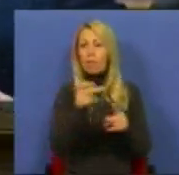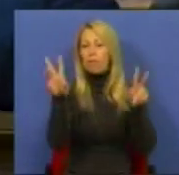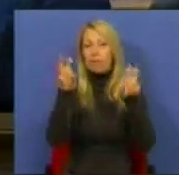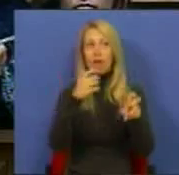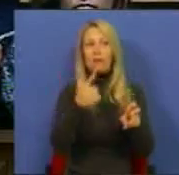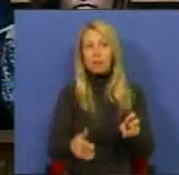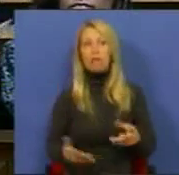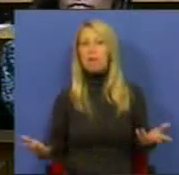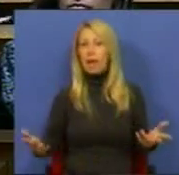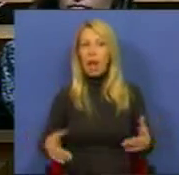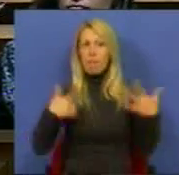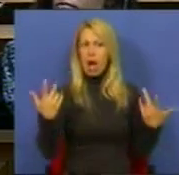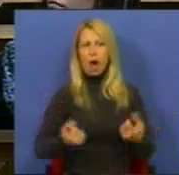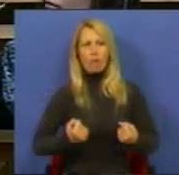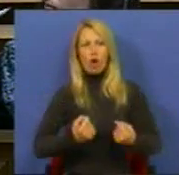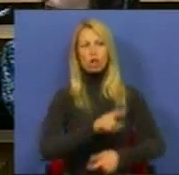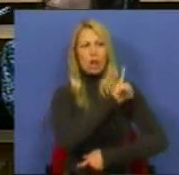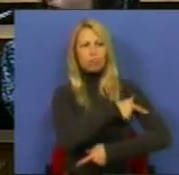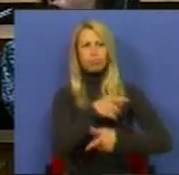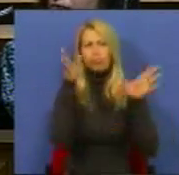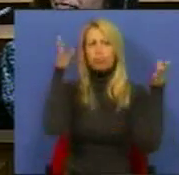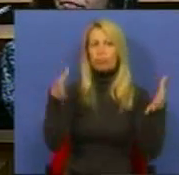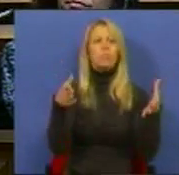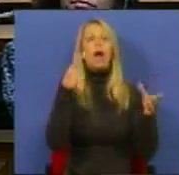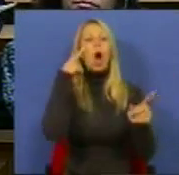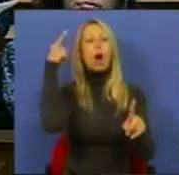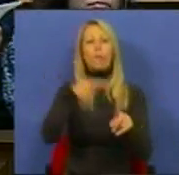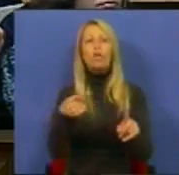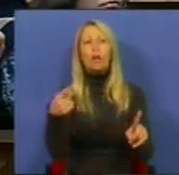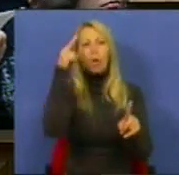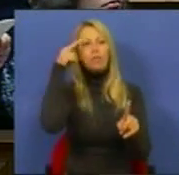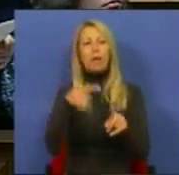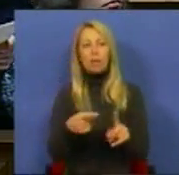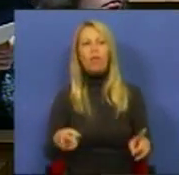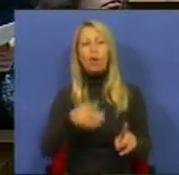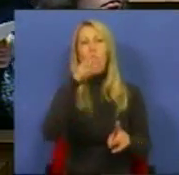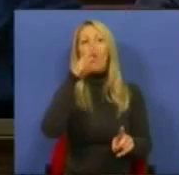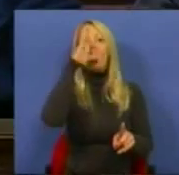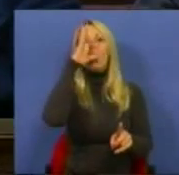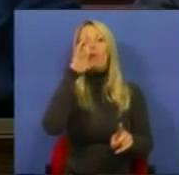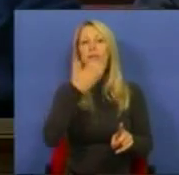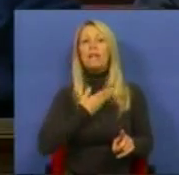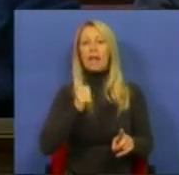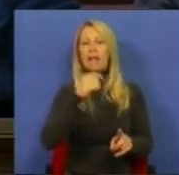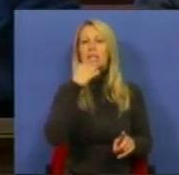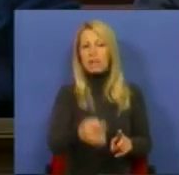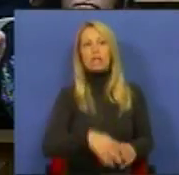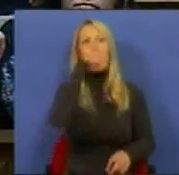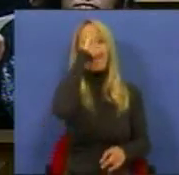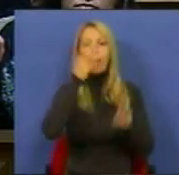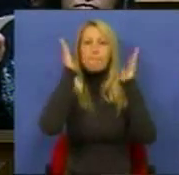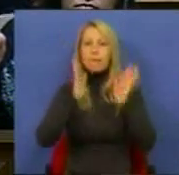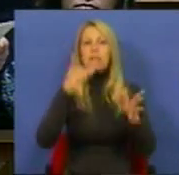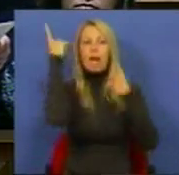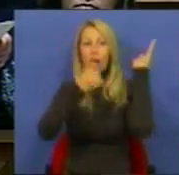de força, cheio de intenção, o CDS acrescenta: o Governo deve, veja-se, refletir sobre